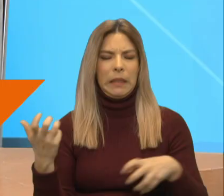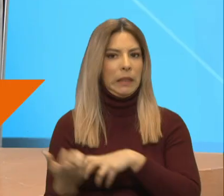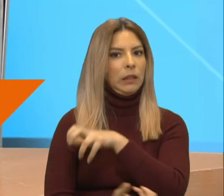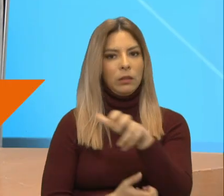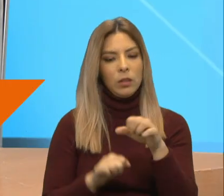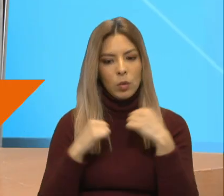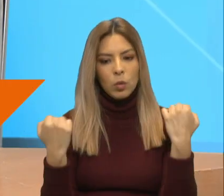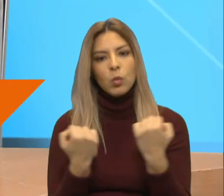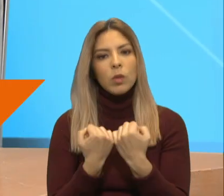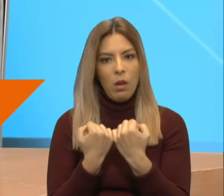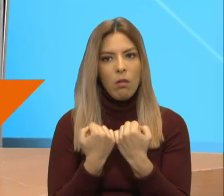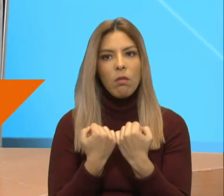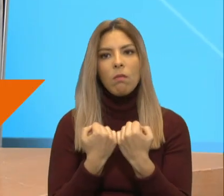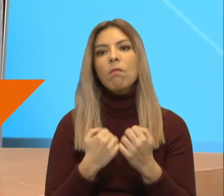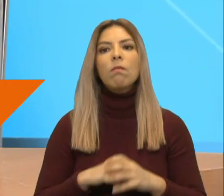de